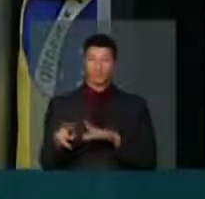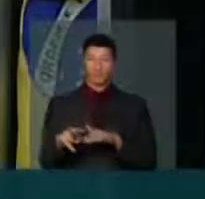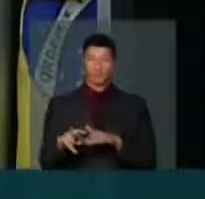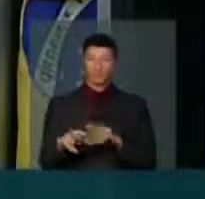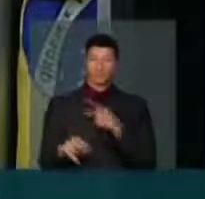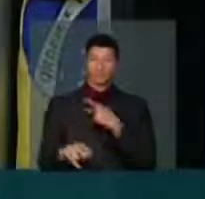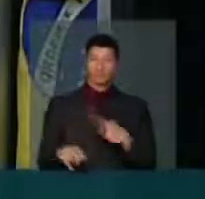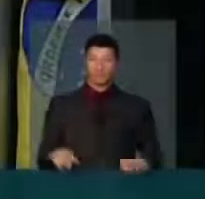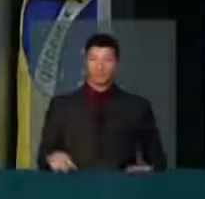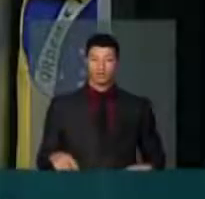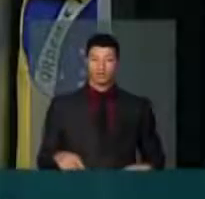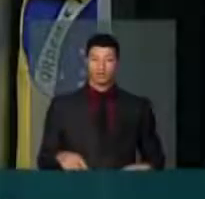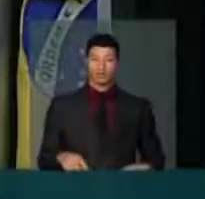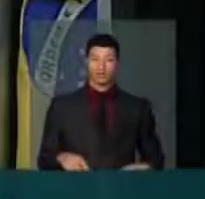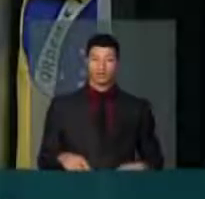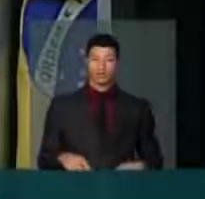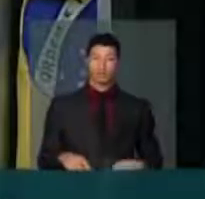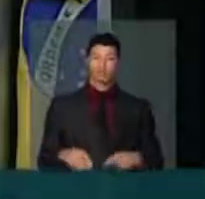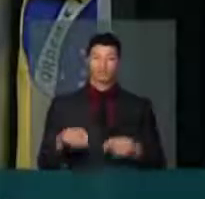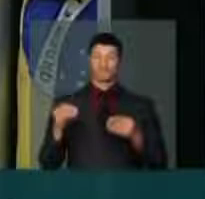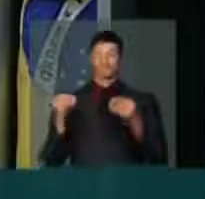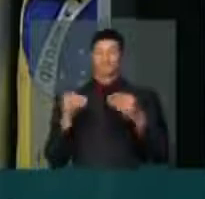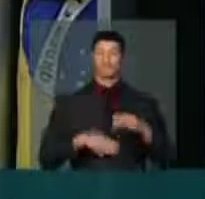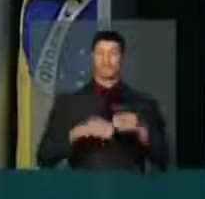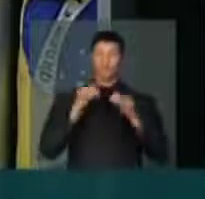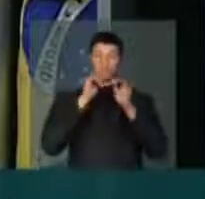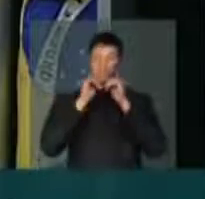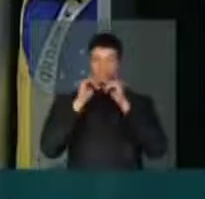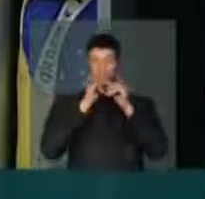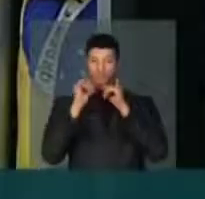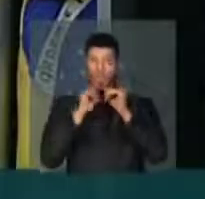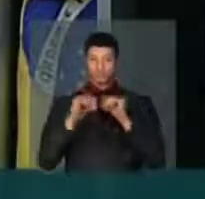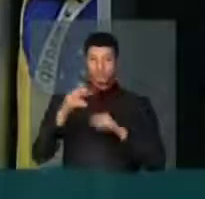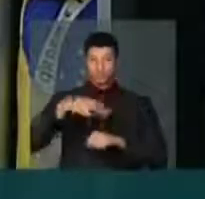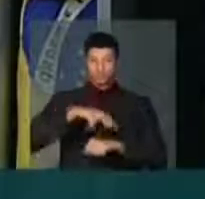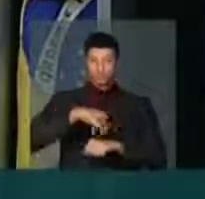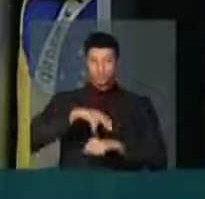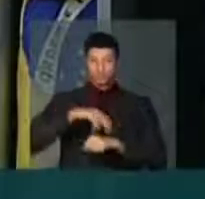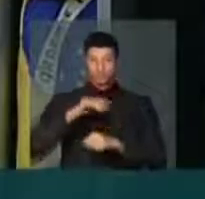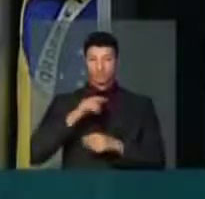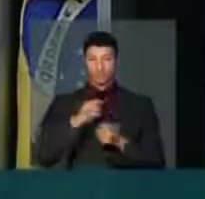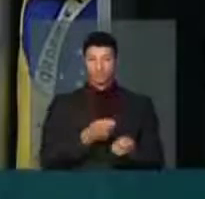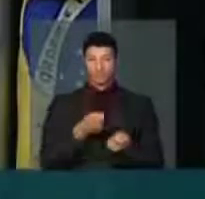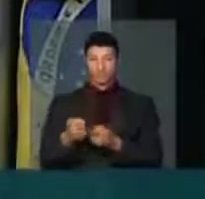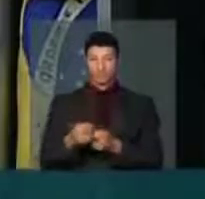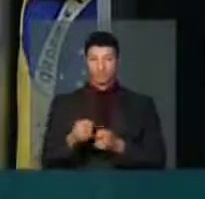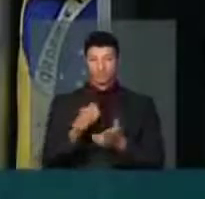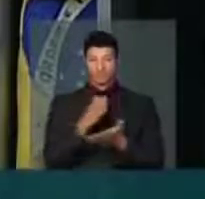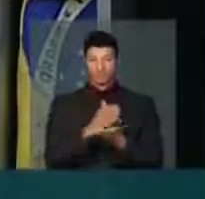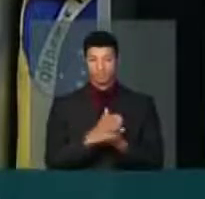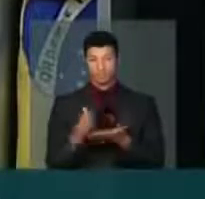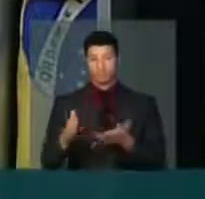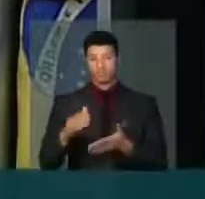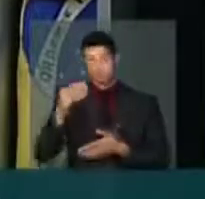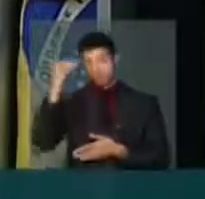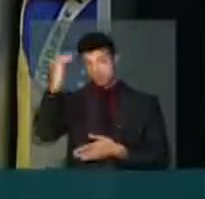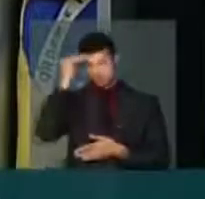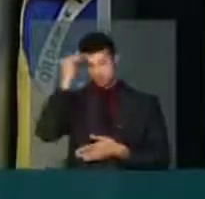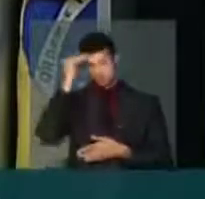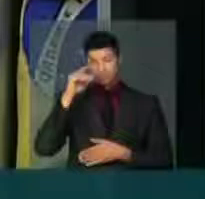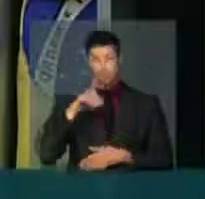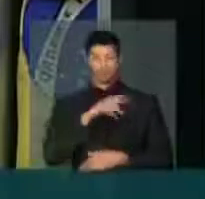a presidente, num desastroso pronunciamento à nação, tentou dividir a culpa